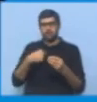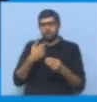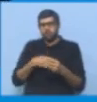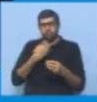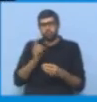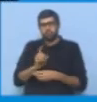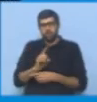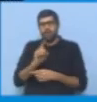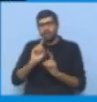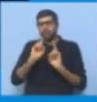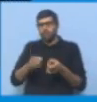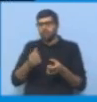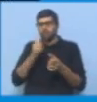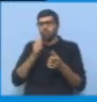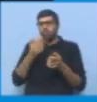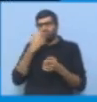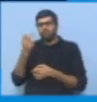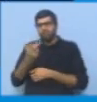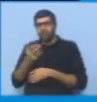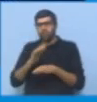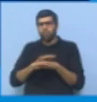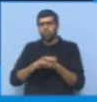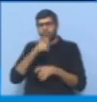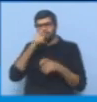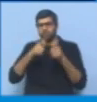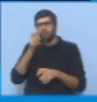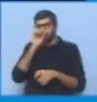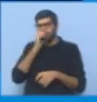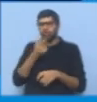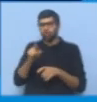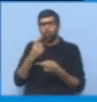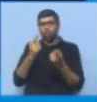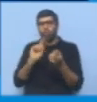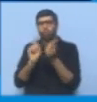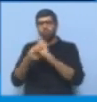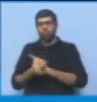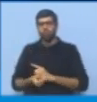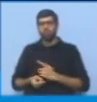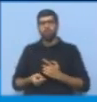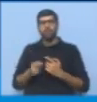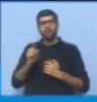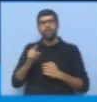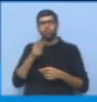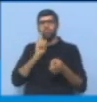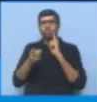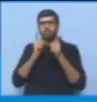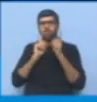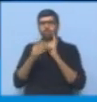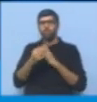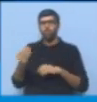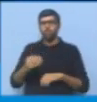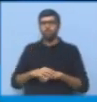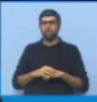notam, aí então é que dá o fraco, que as pessoas já estão bêbadas, já não... Ai, tu fizeste ao contrário. Isto está cheio de humor, quer